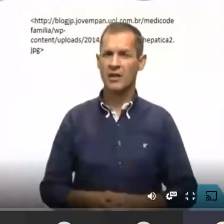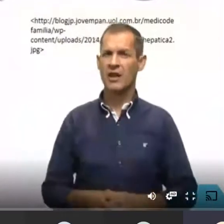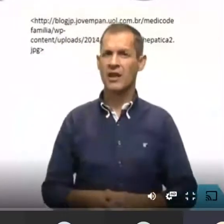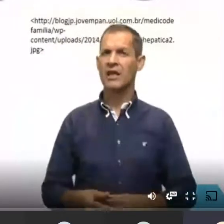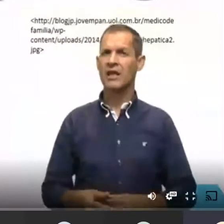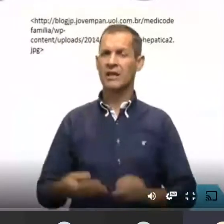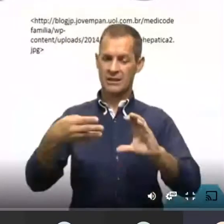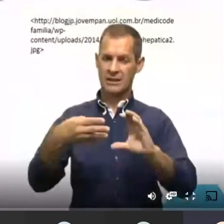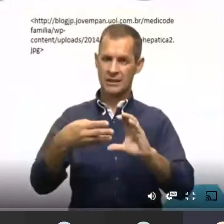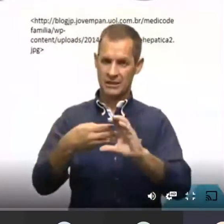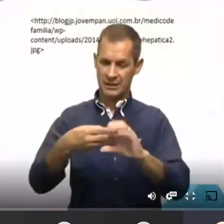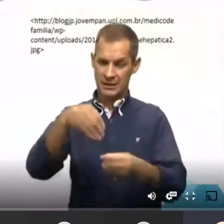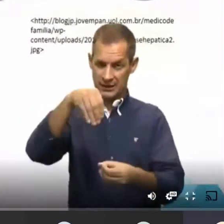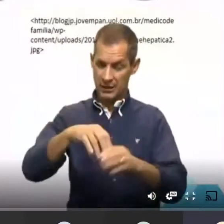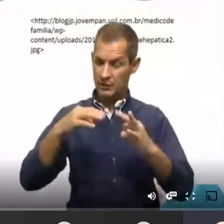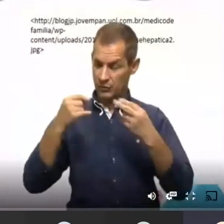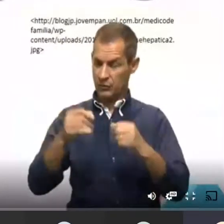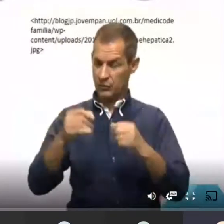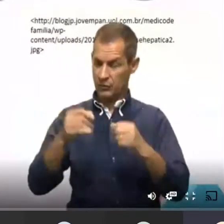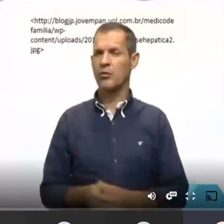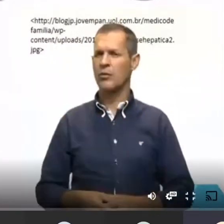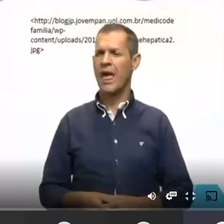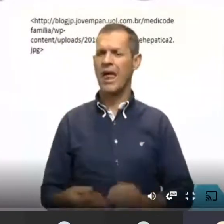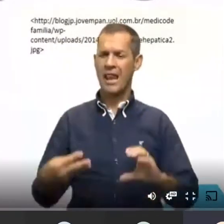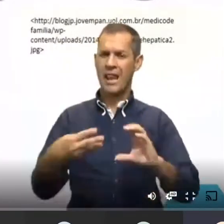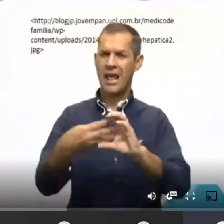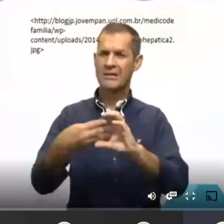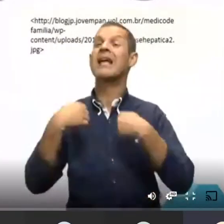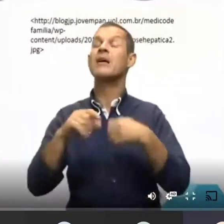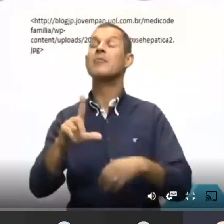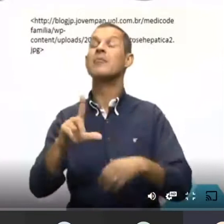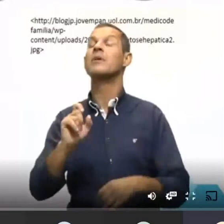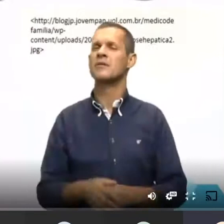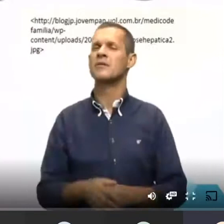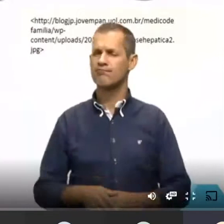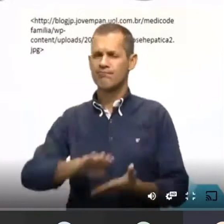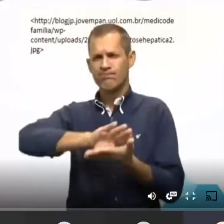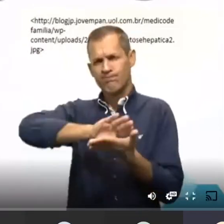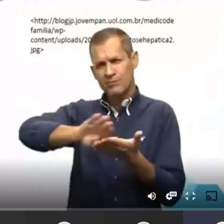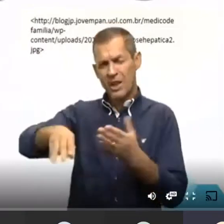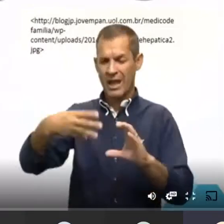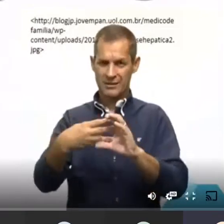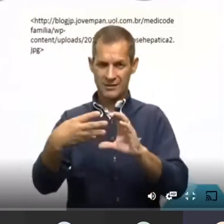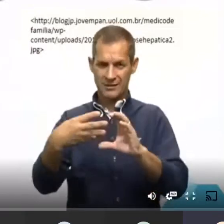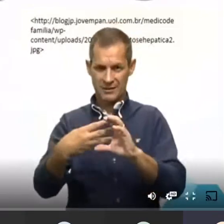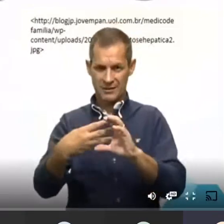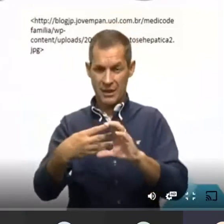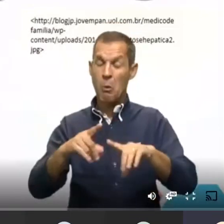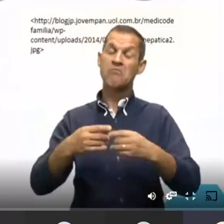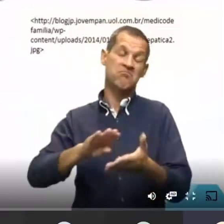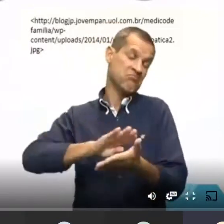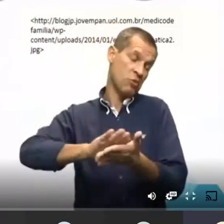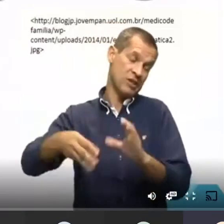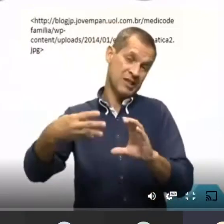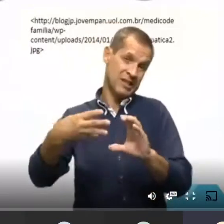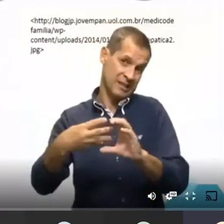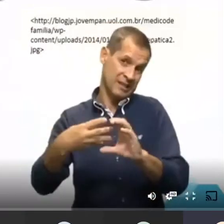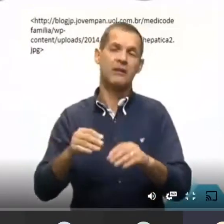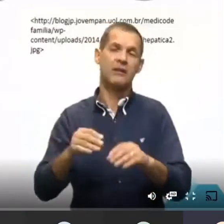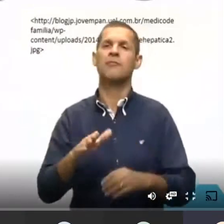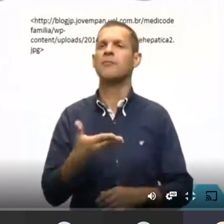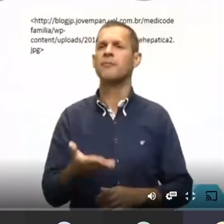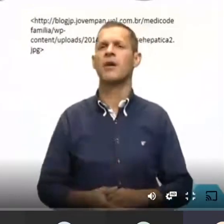produzidas intracelularmente por todos os processos celulares e precisam ser removidas da célula. Se elas não são